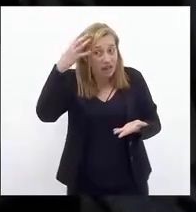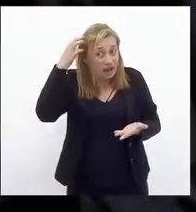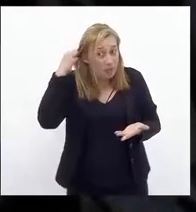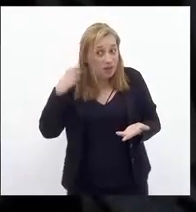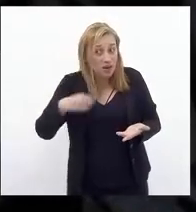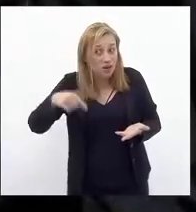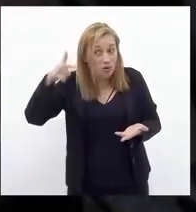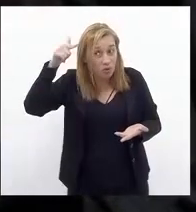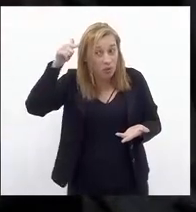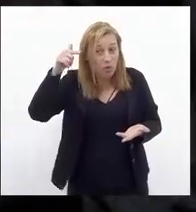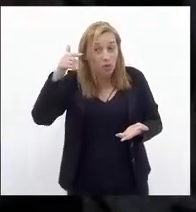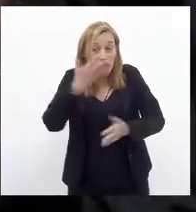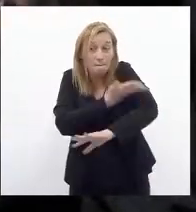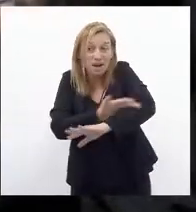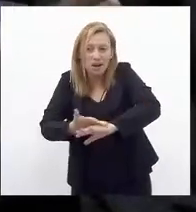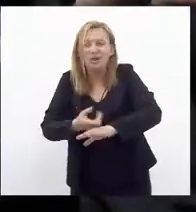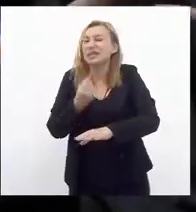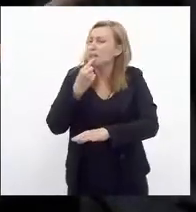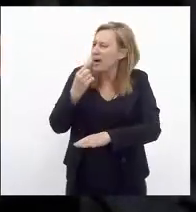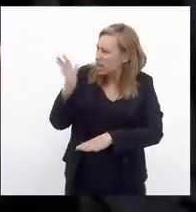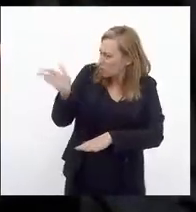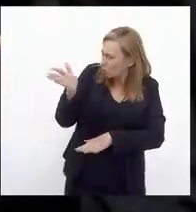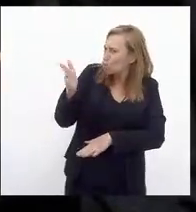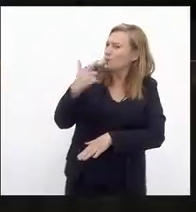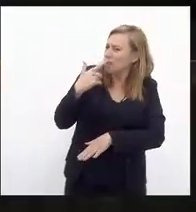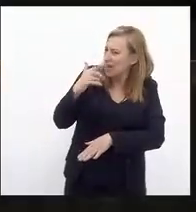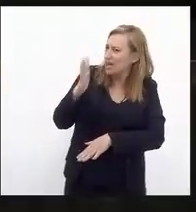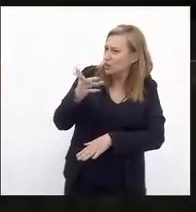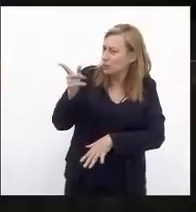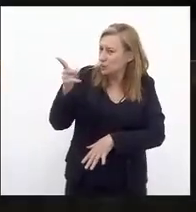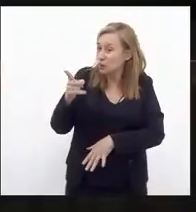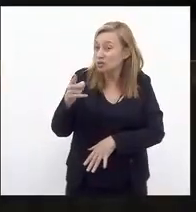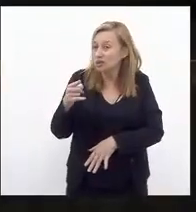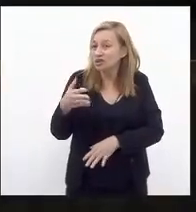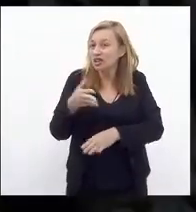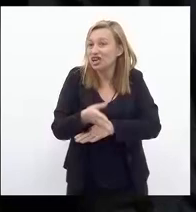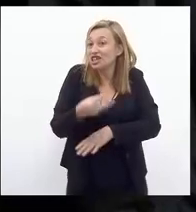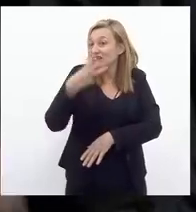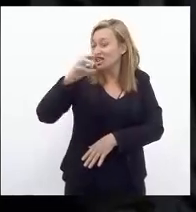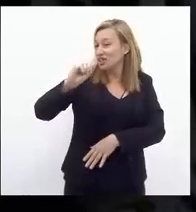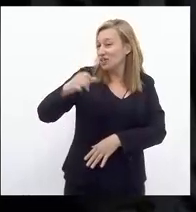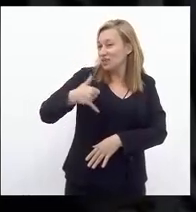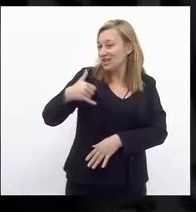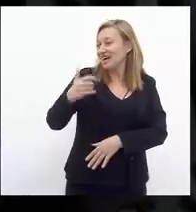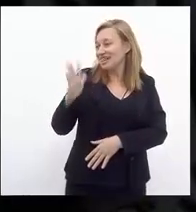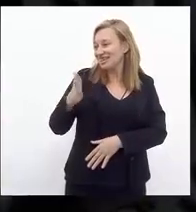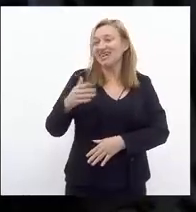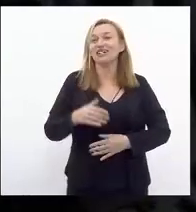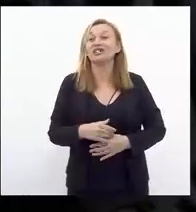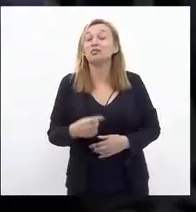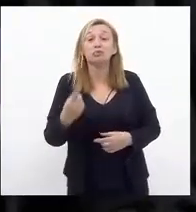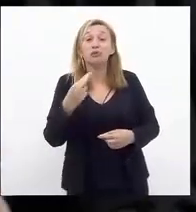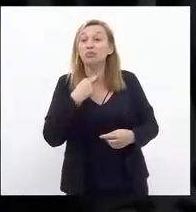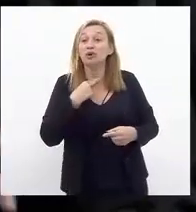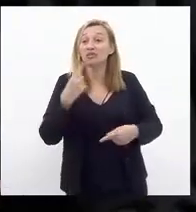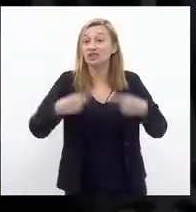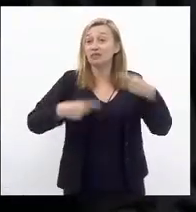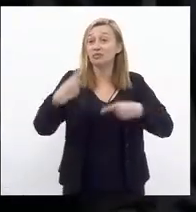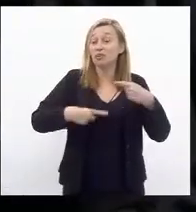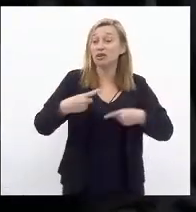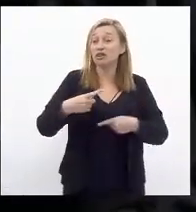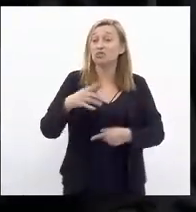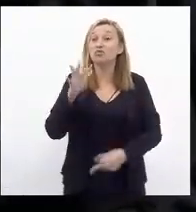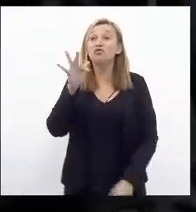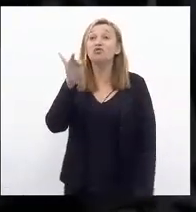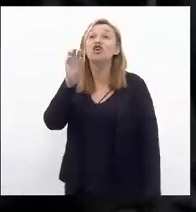brancos ainda não é que tá perto de chegar laço né eu então temos fazer política com o fígado